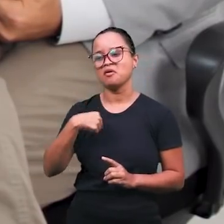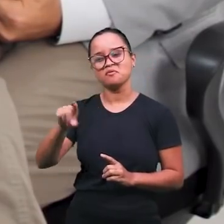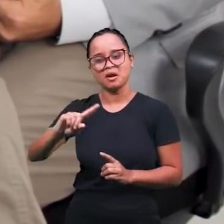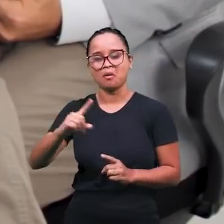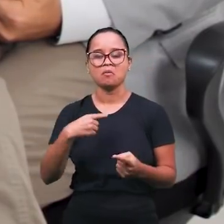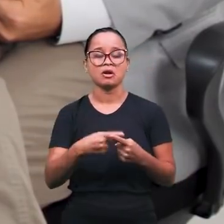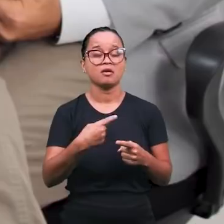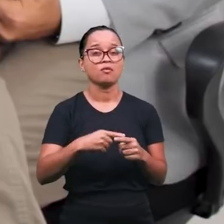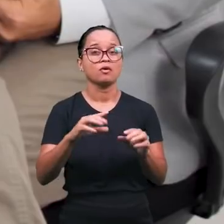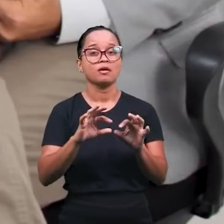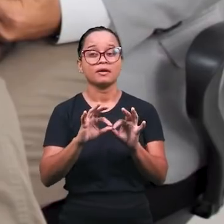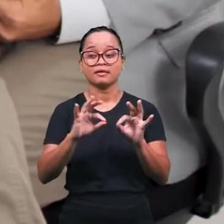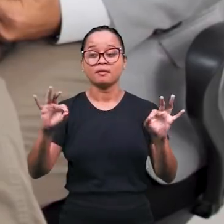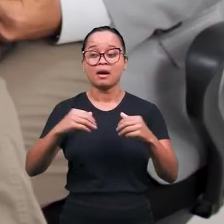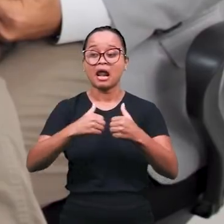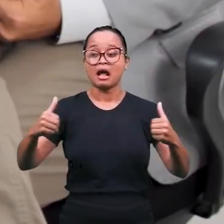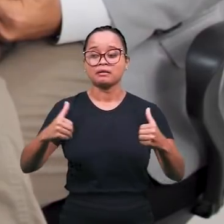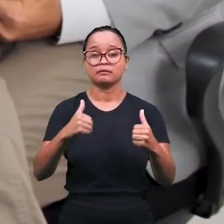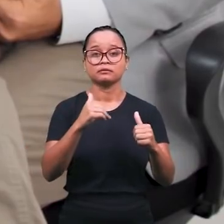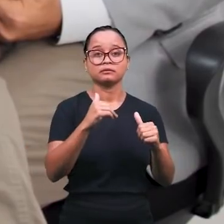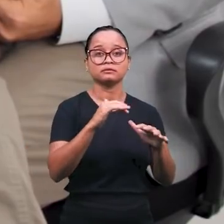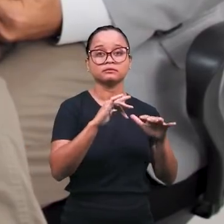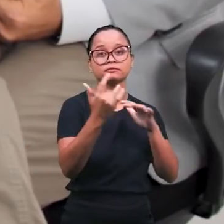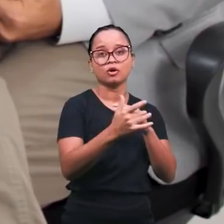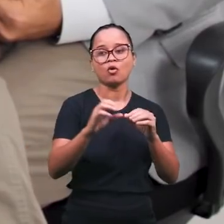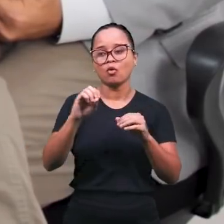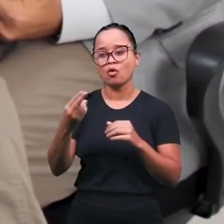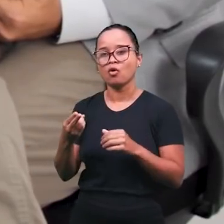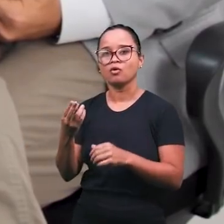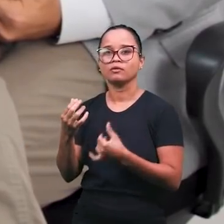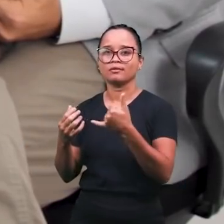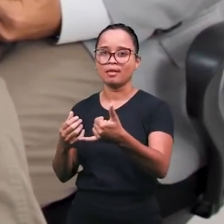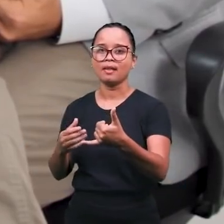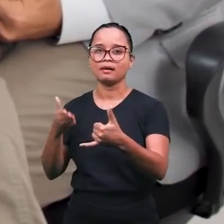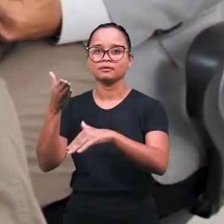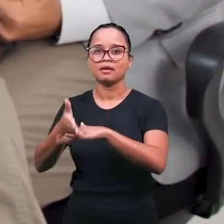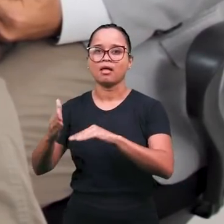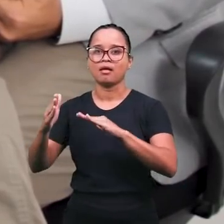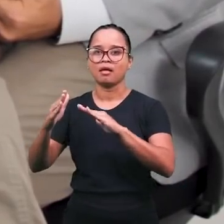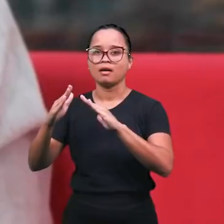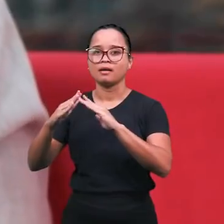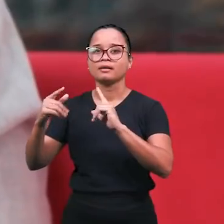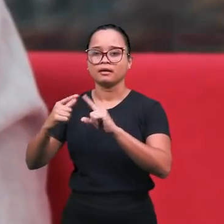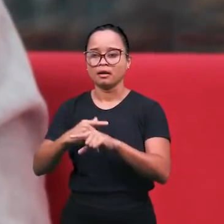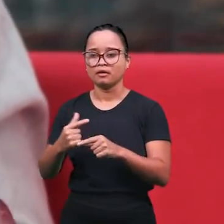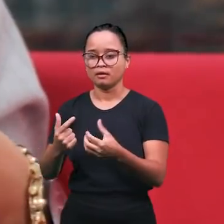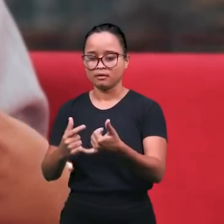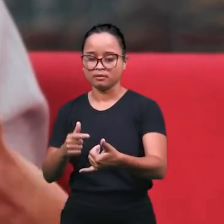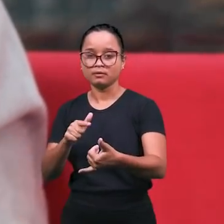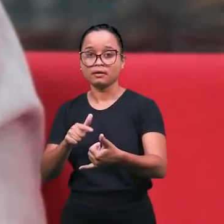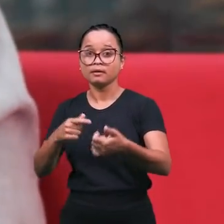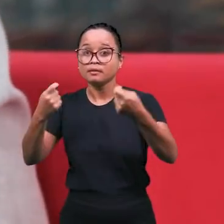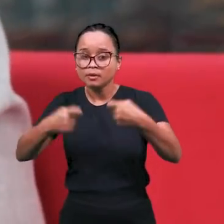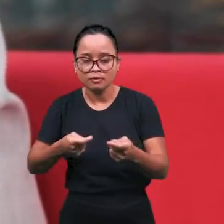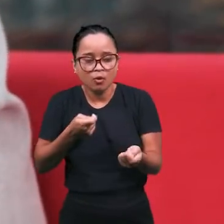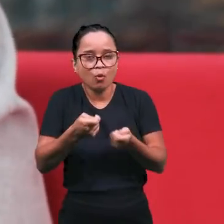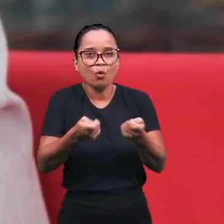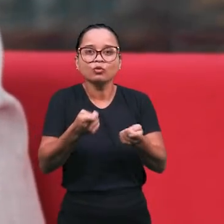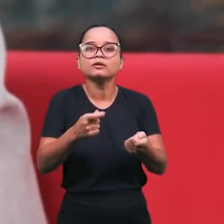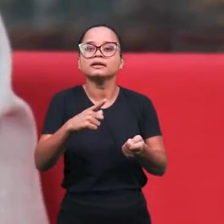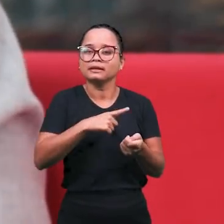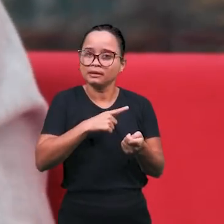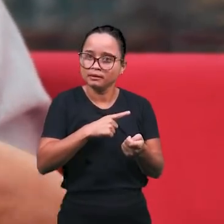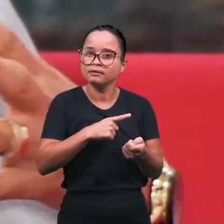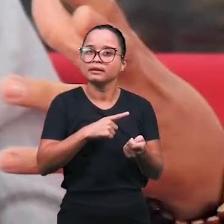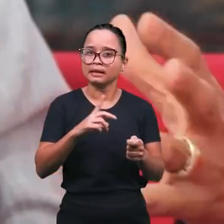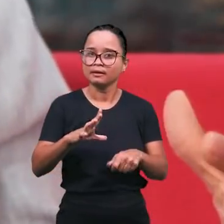mídias. Ou quer levar a mídia social até a igreja, é o tempo todo no celular. Então é uma coisa que você tem que supervisionar mesmo,